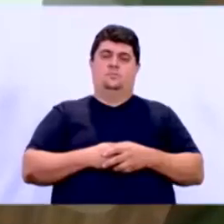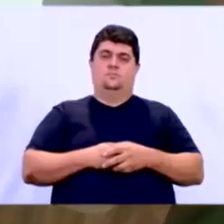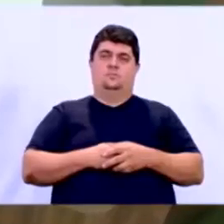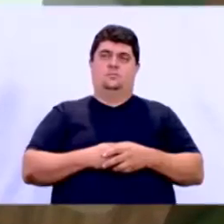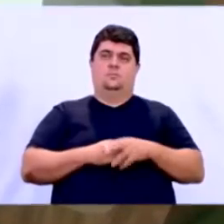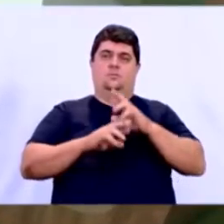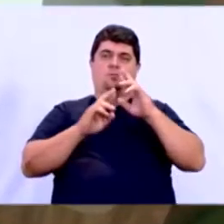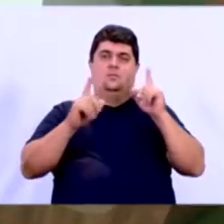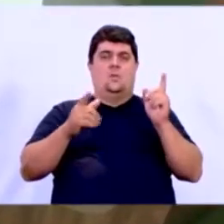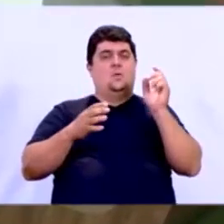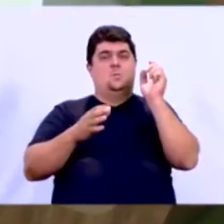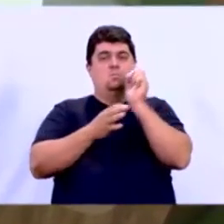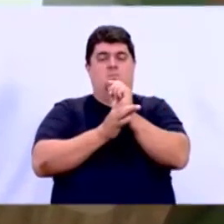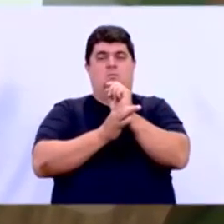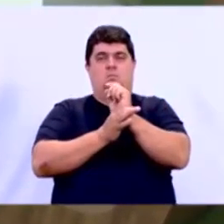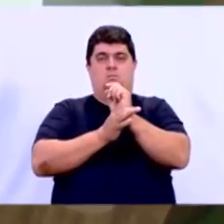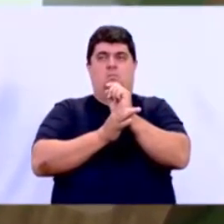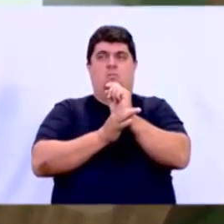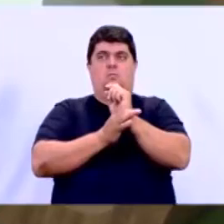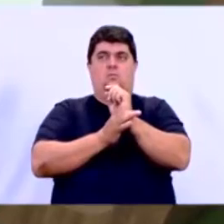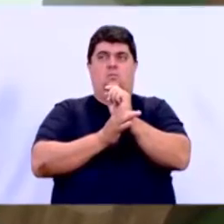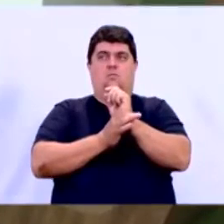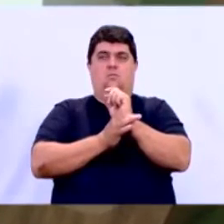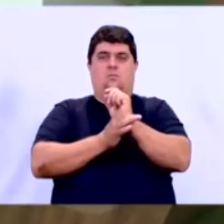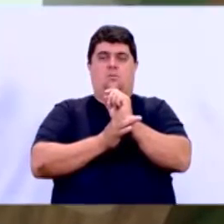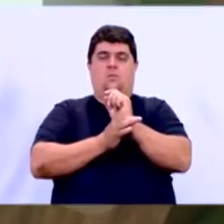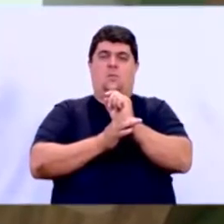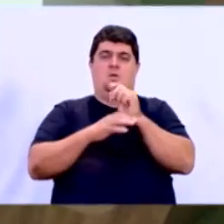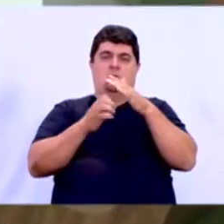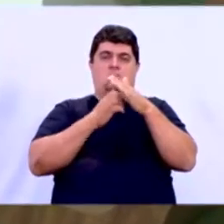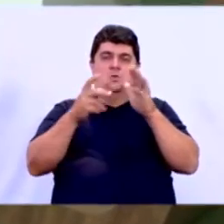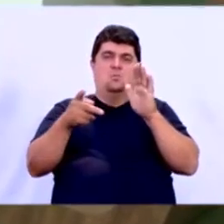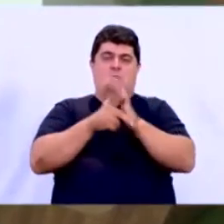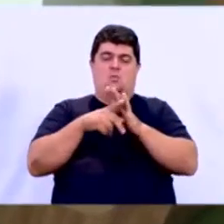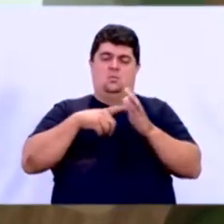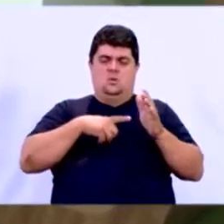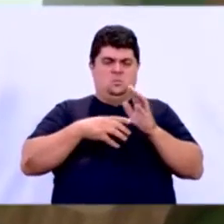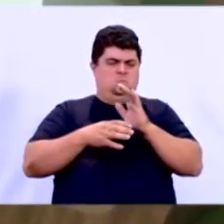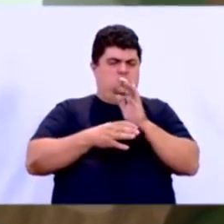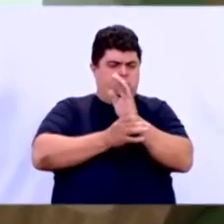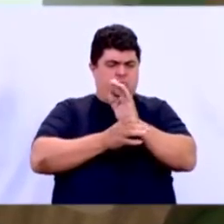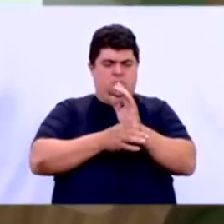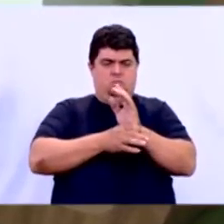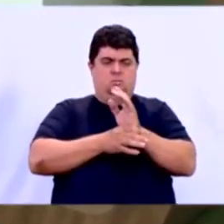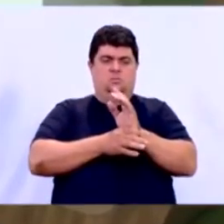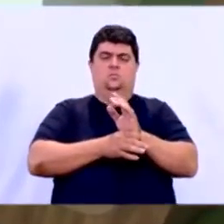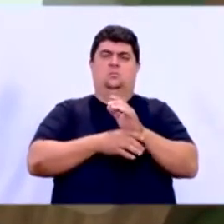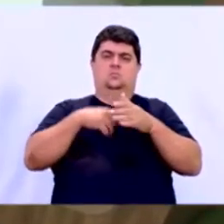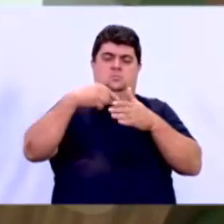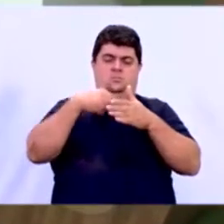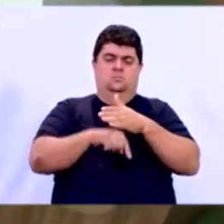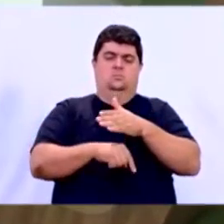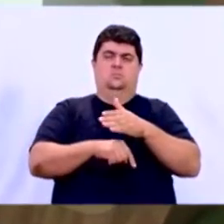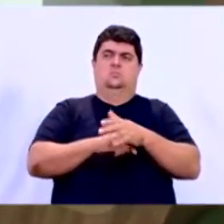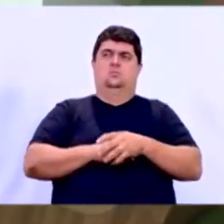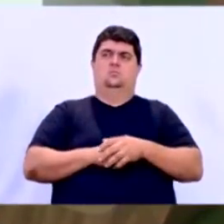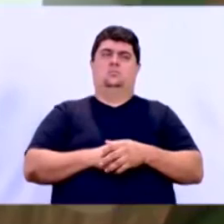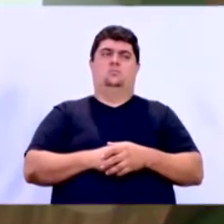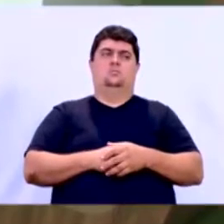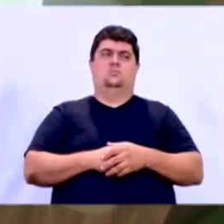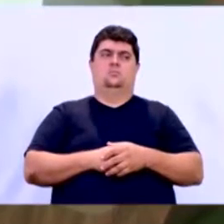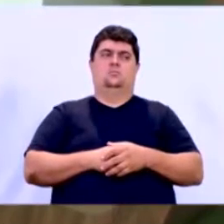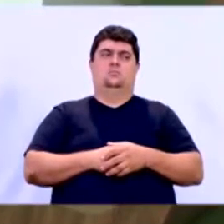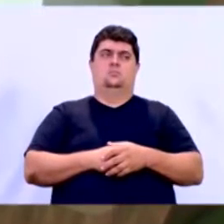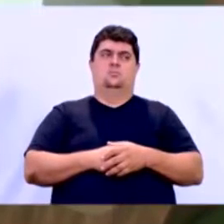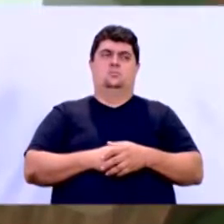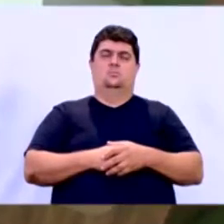seria a segurança, né? A empresa seria uma empresa que proporciona segurança Isso. ao material que está sendo transportado. Vamos lá,